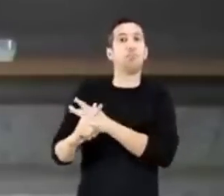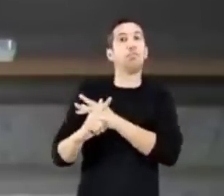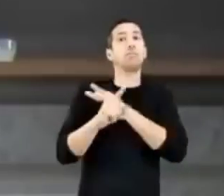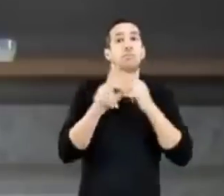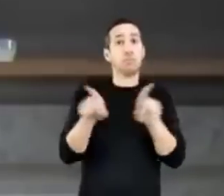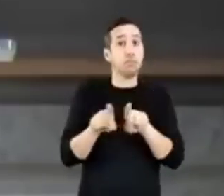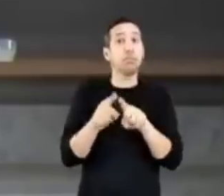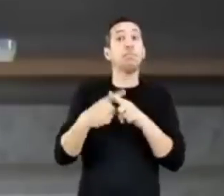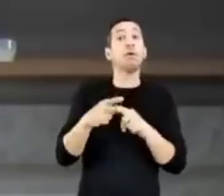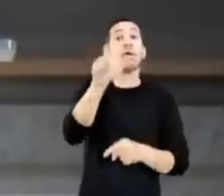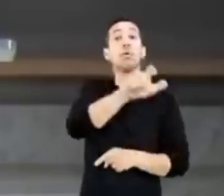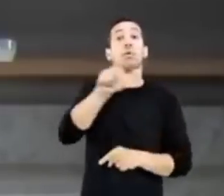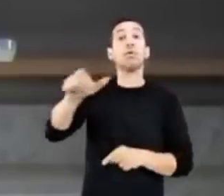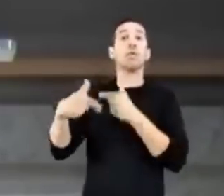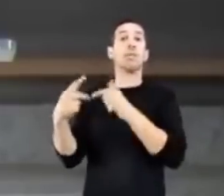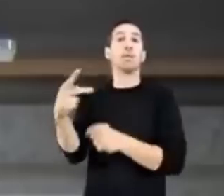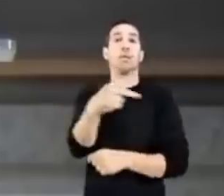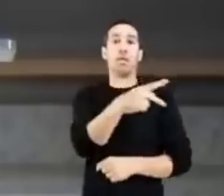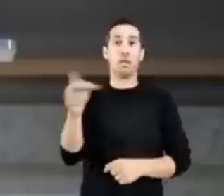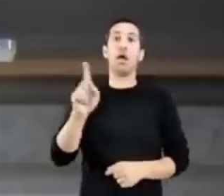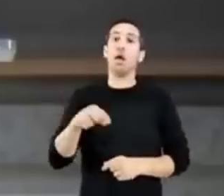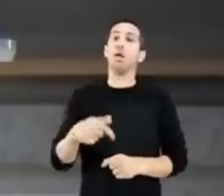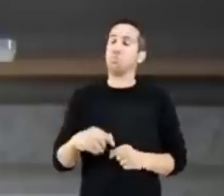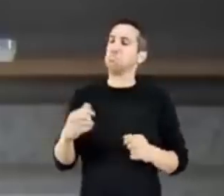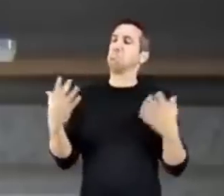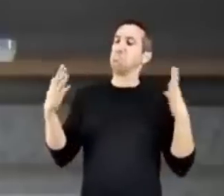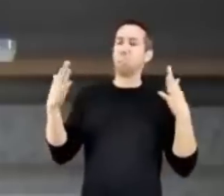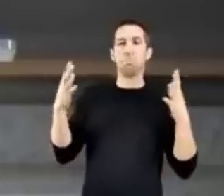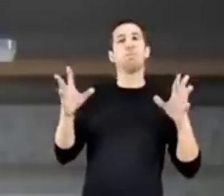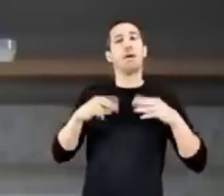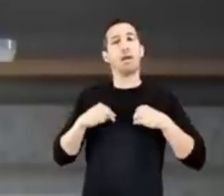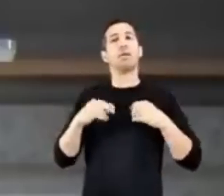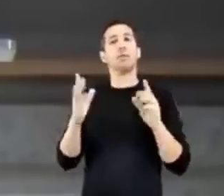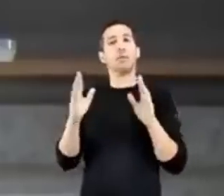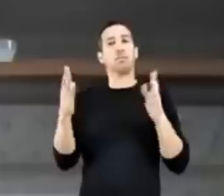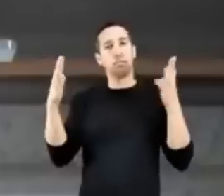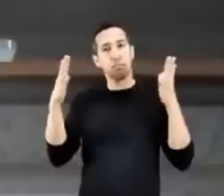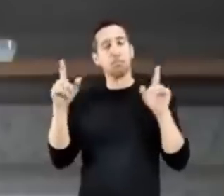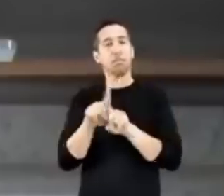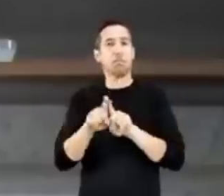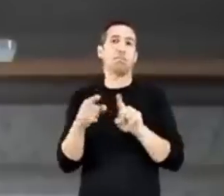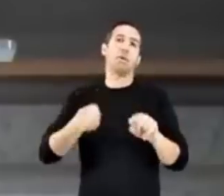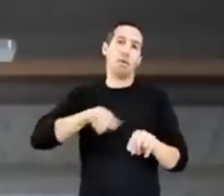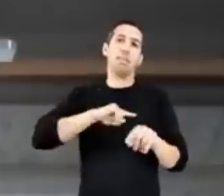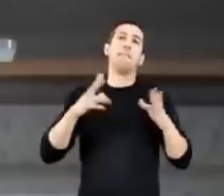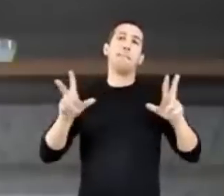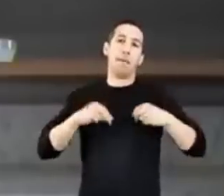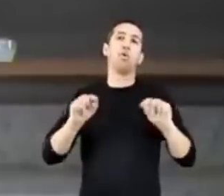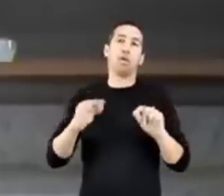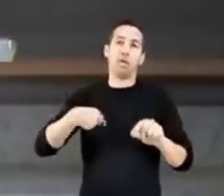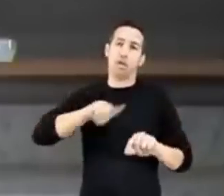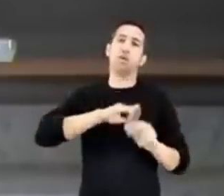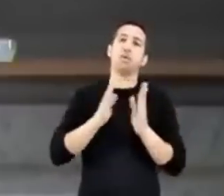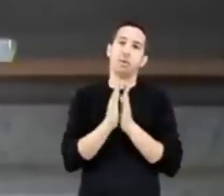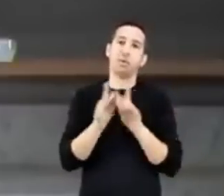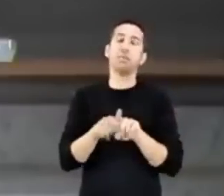pessoas fazem é um trabalho digno de aplauso e de nossas orações e de nosso reconhecimento Sem dúvida nenhuma mas o que